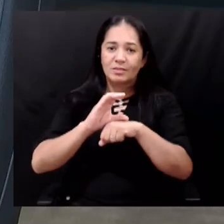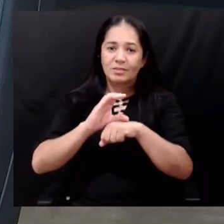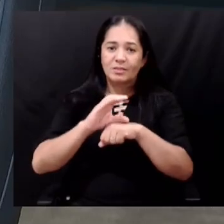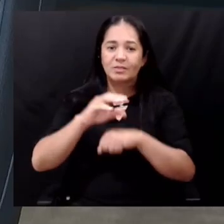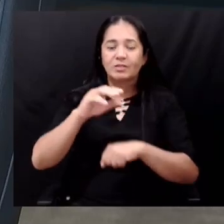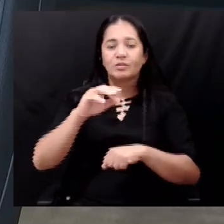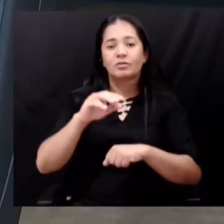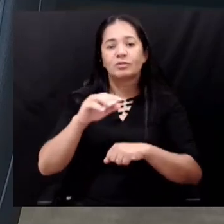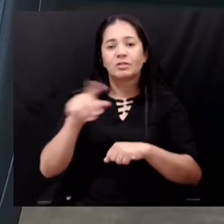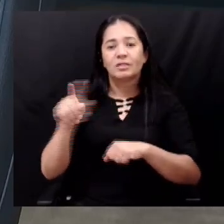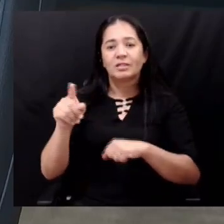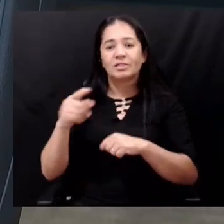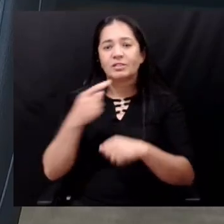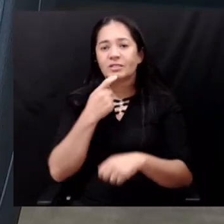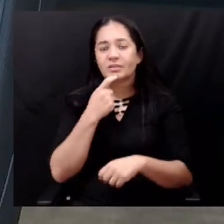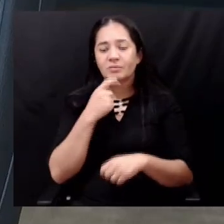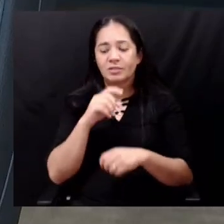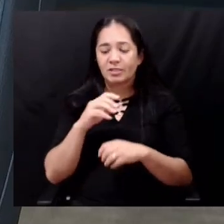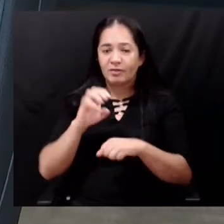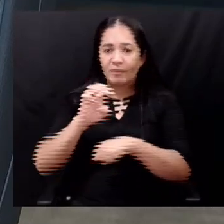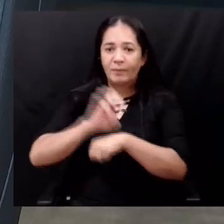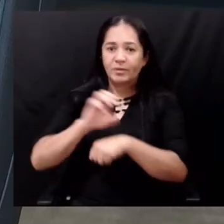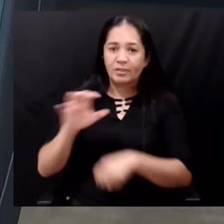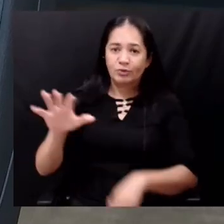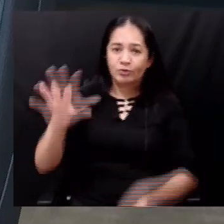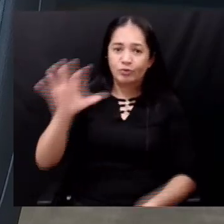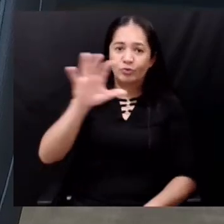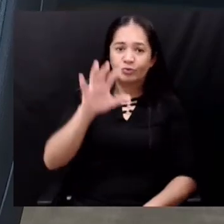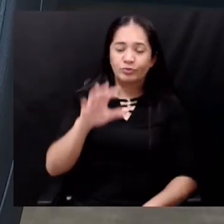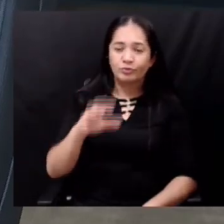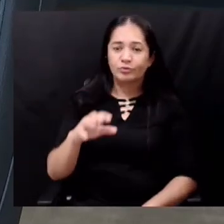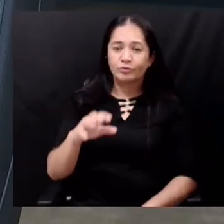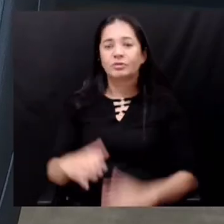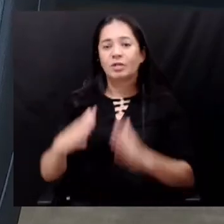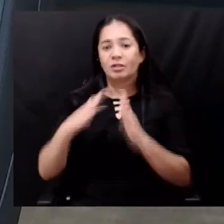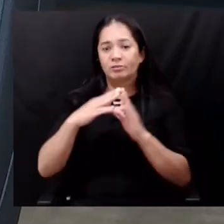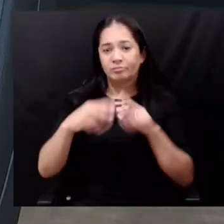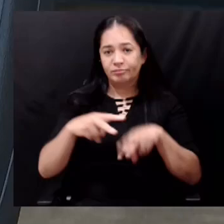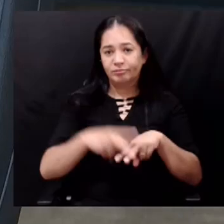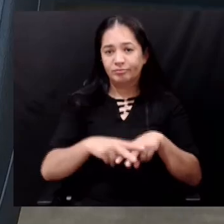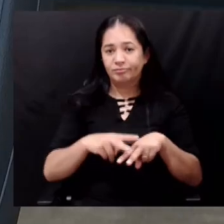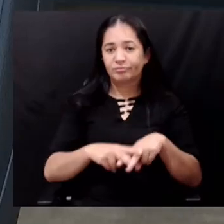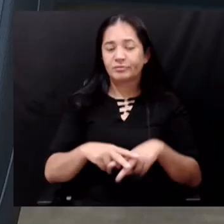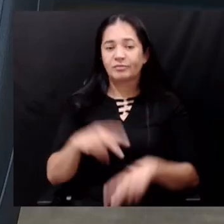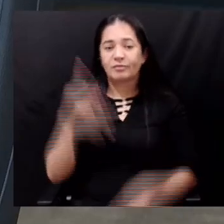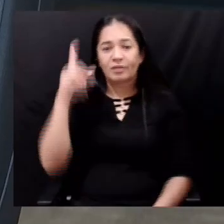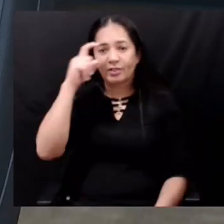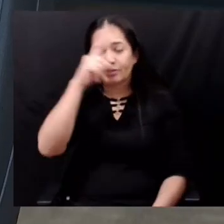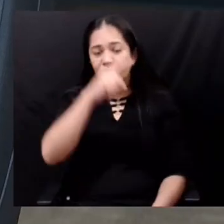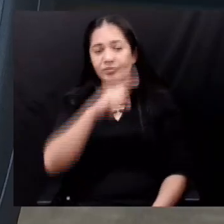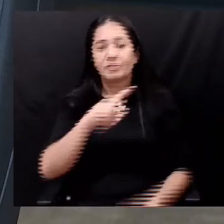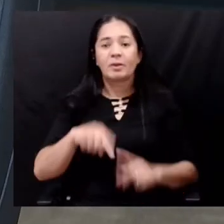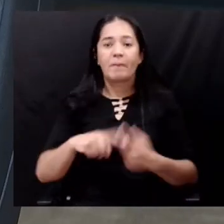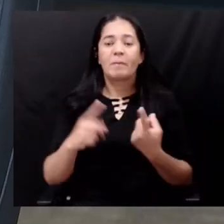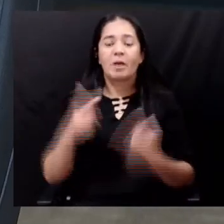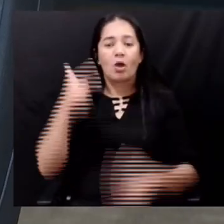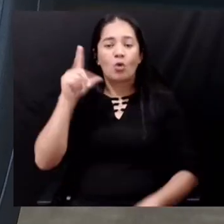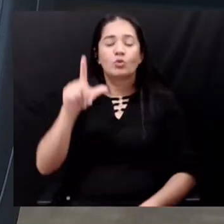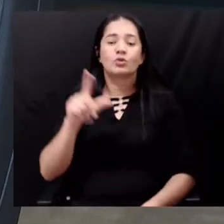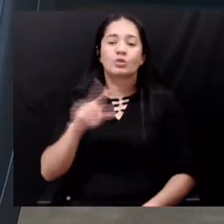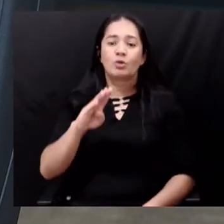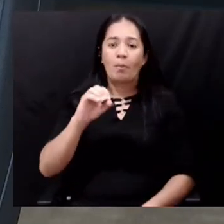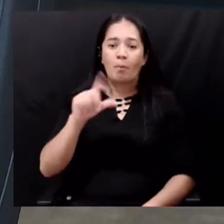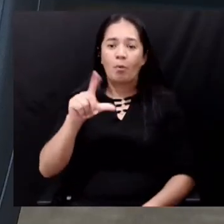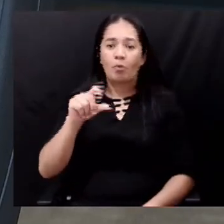estado todo. Esse a gente foi muito difícil, mas a gente conseguiu bolsa. Temos um que é